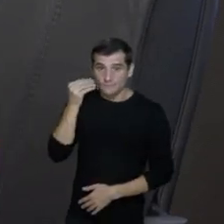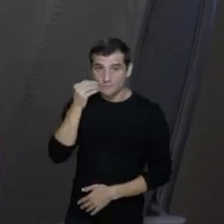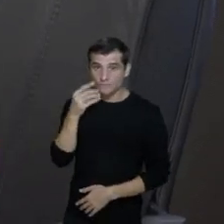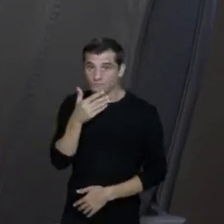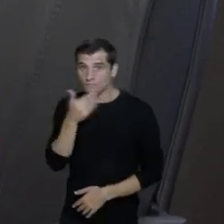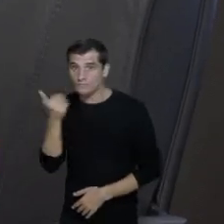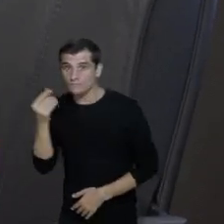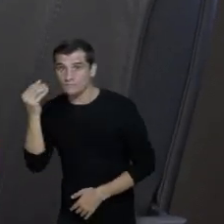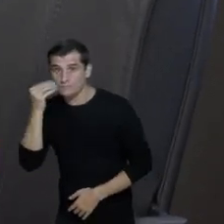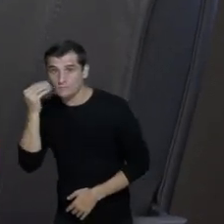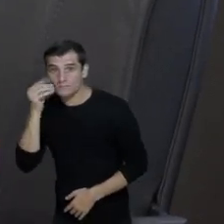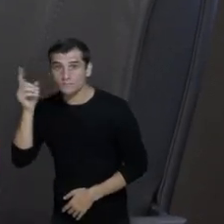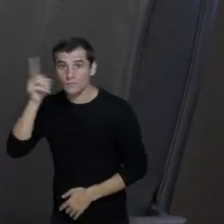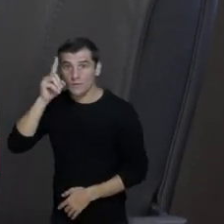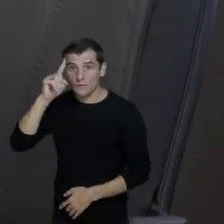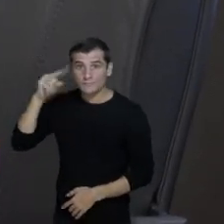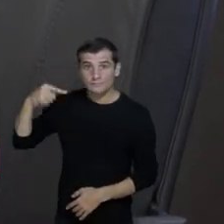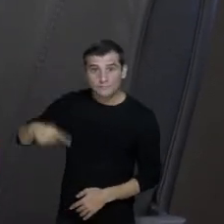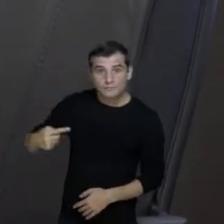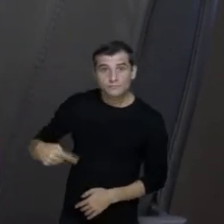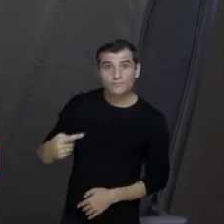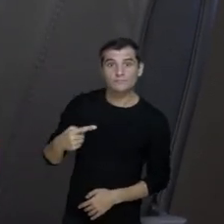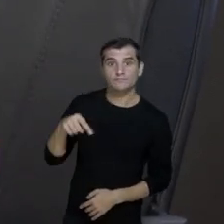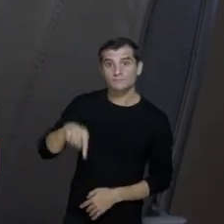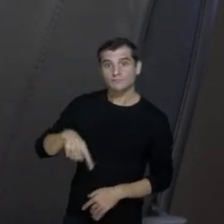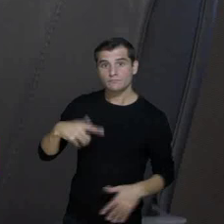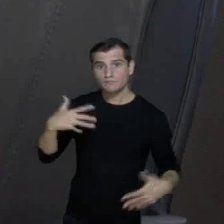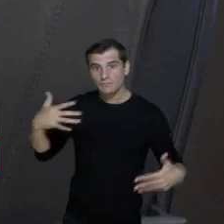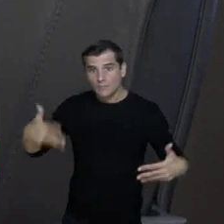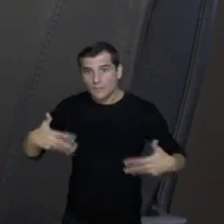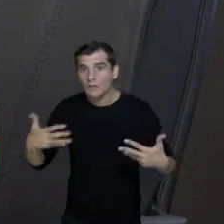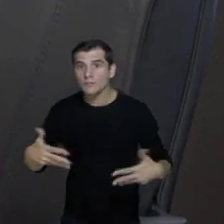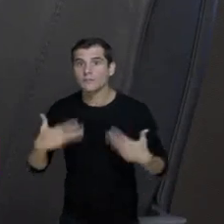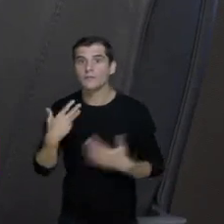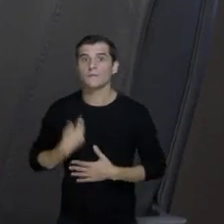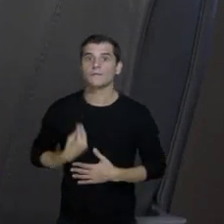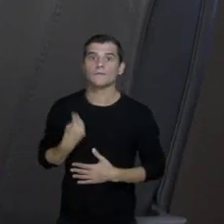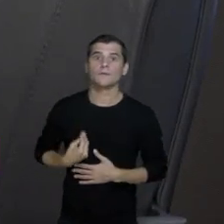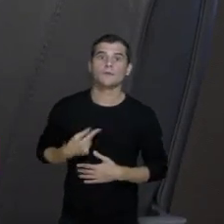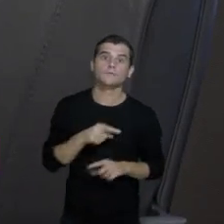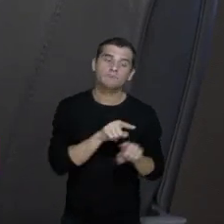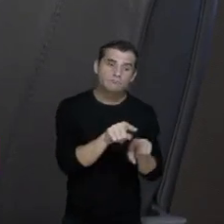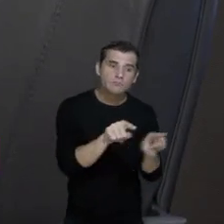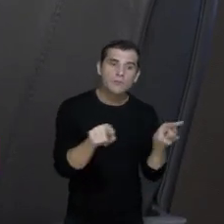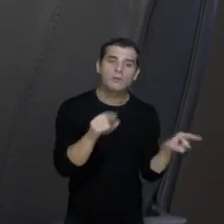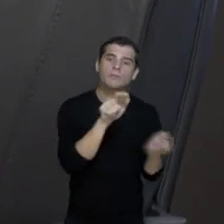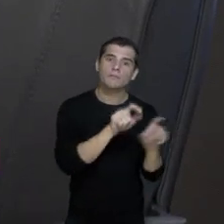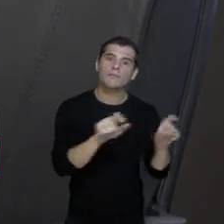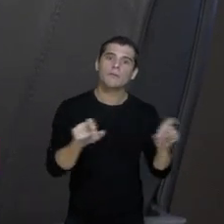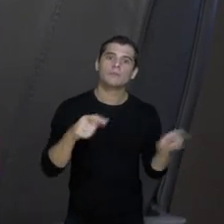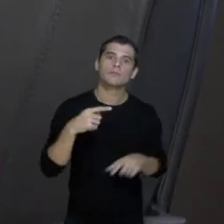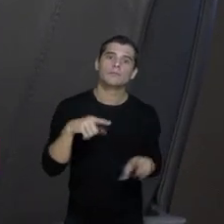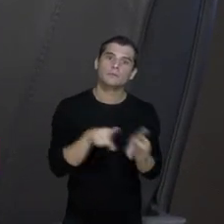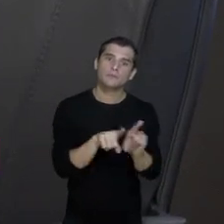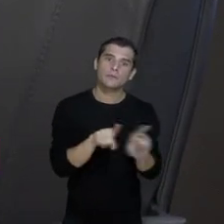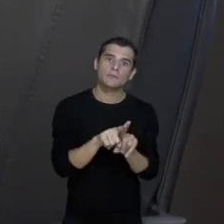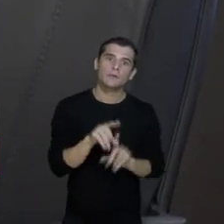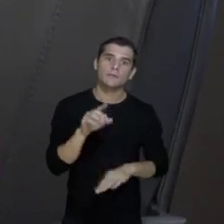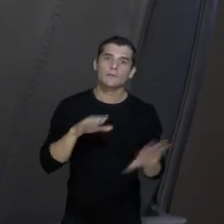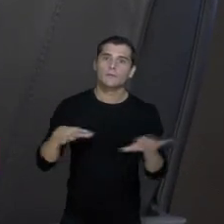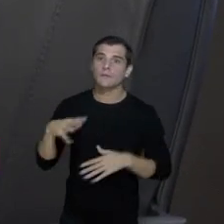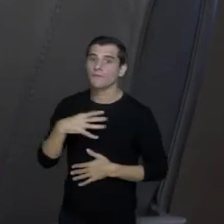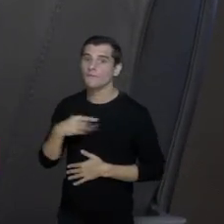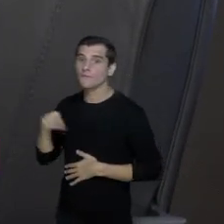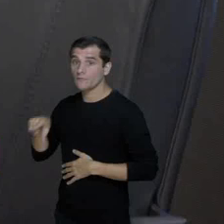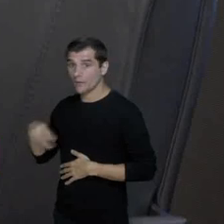mesmo todos os dias é isso que que me move é isso que eu imagino que todos vocês quem tem quem tem filhos a gente